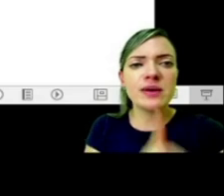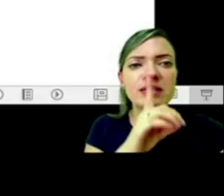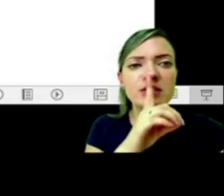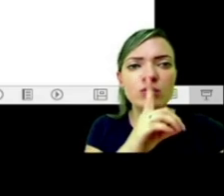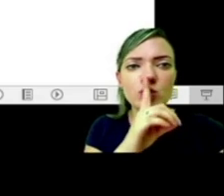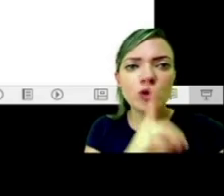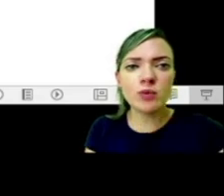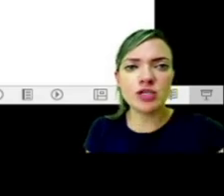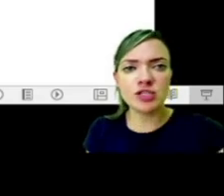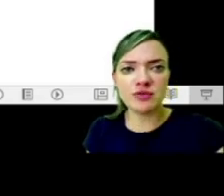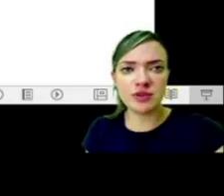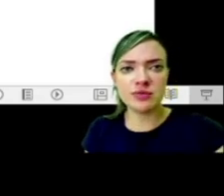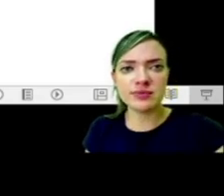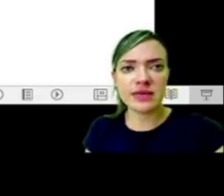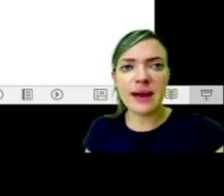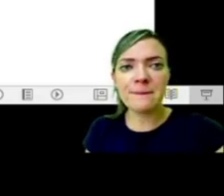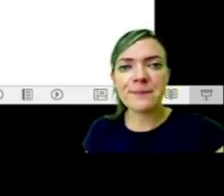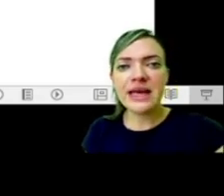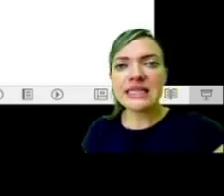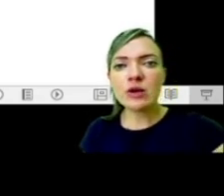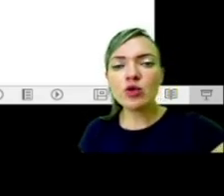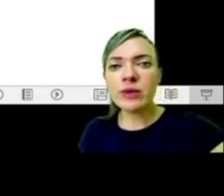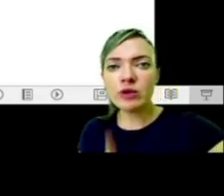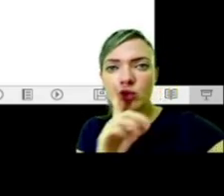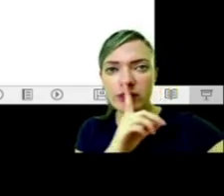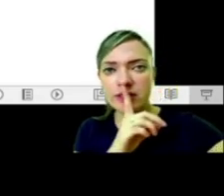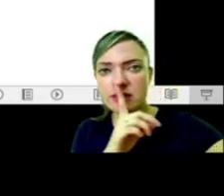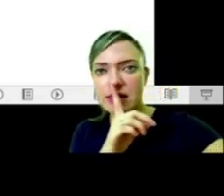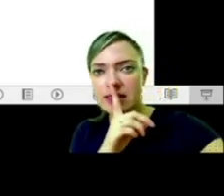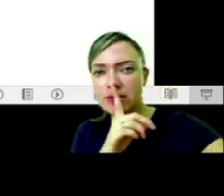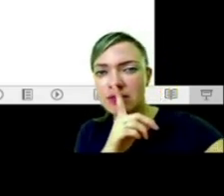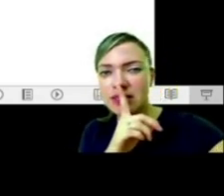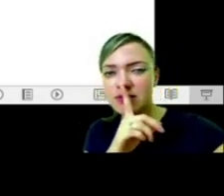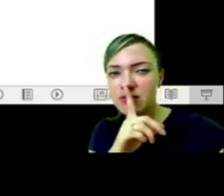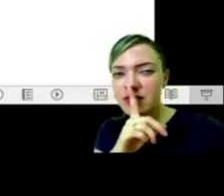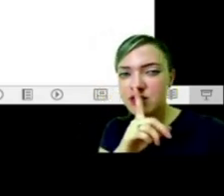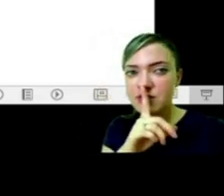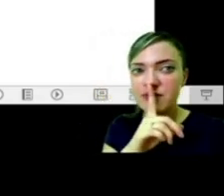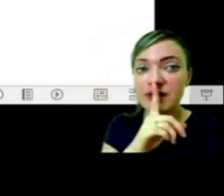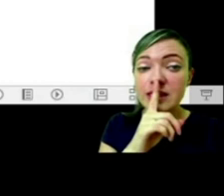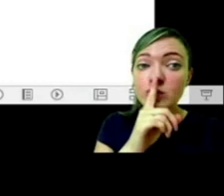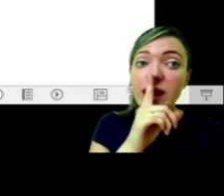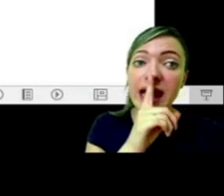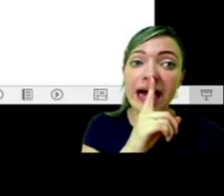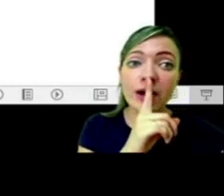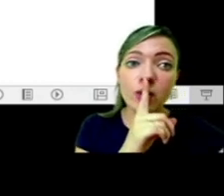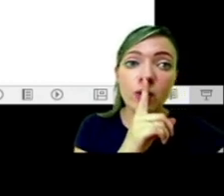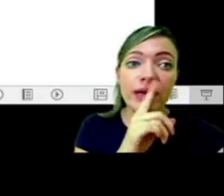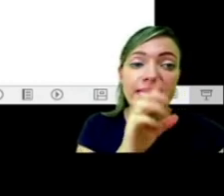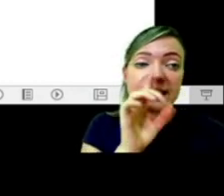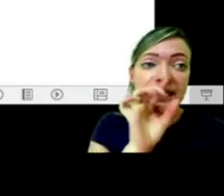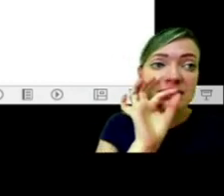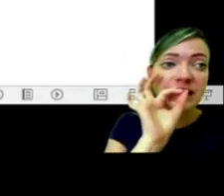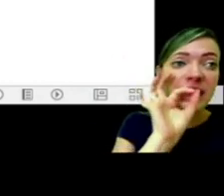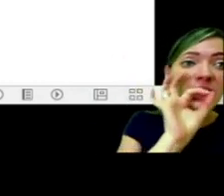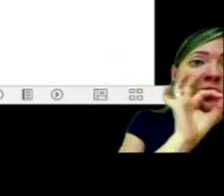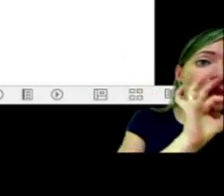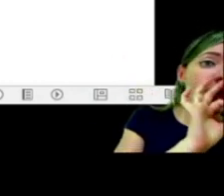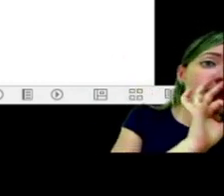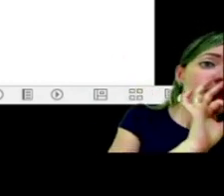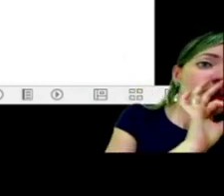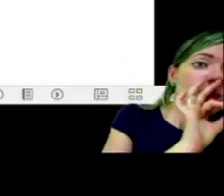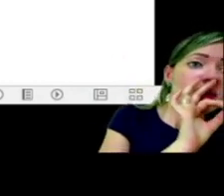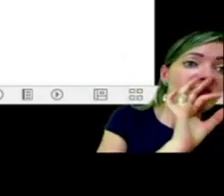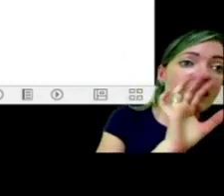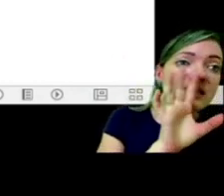indivíduos formando ali um grupo de indivíduo, tá? Então, o número 2, a questãozinha da FUVEST, ó, fala do lago. E nesse